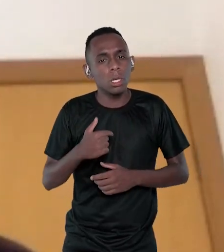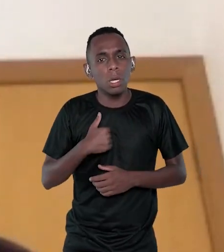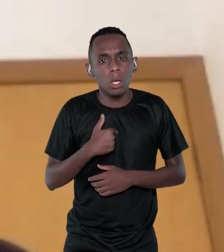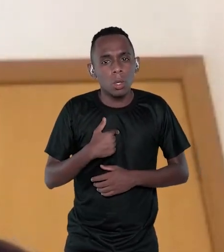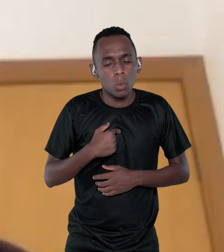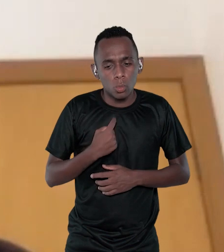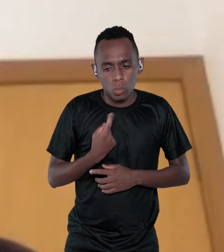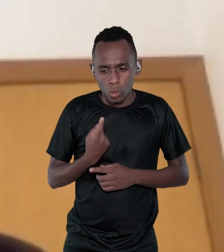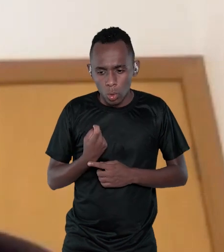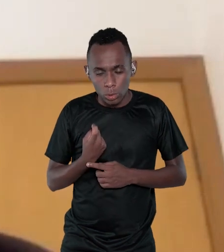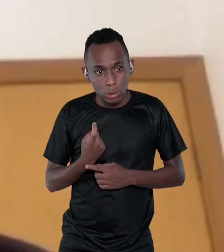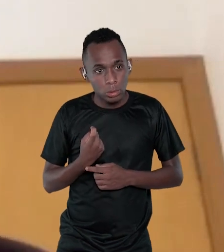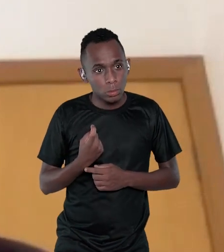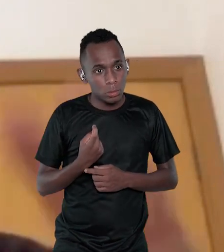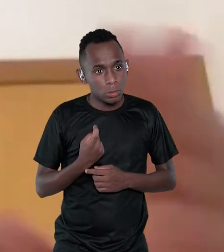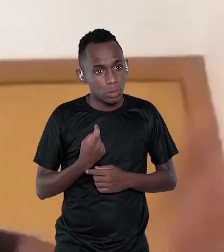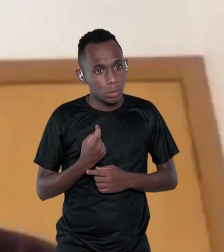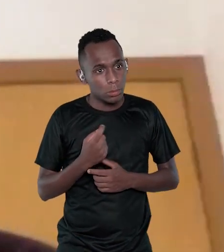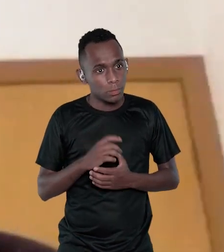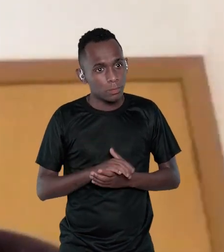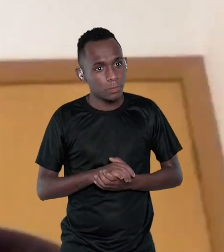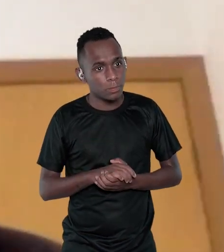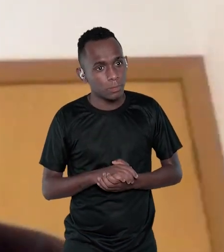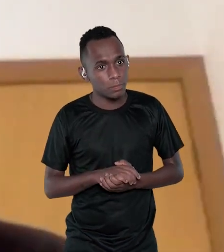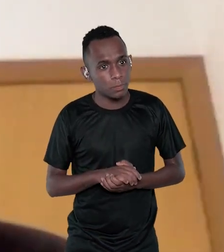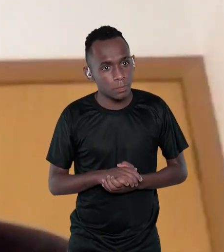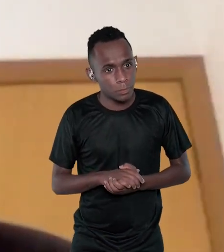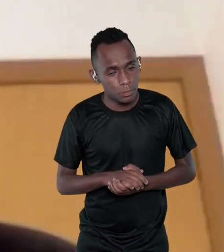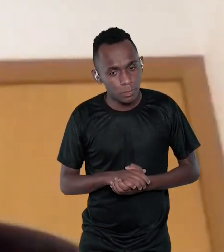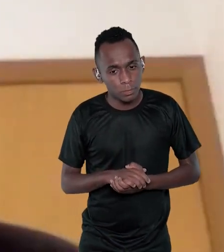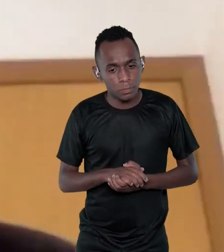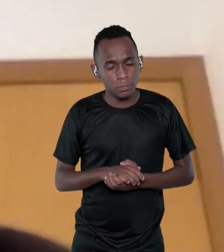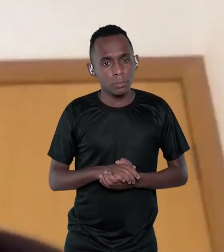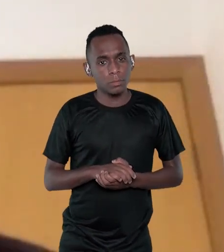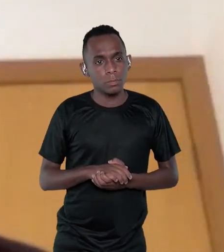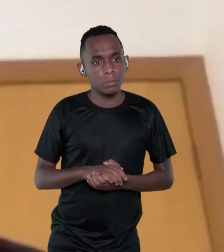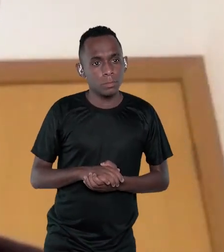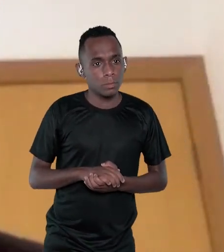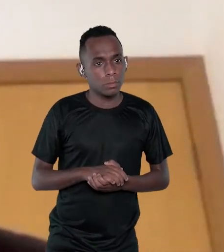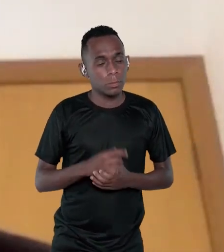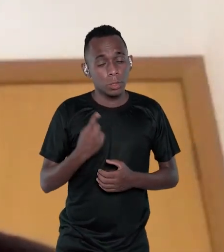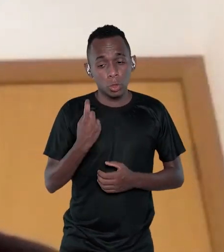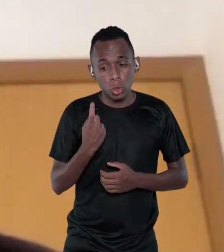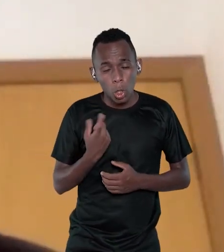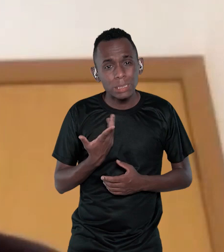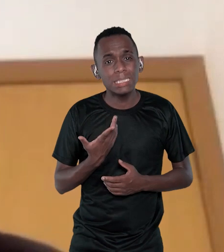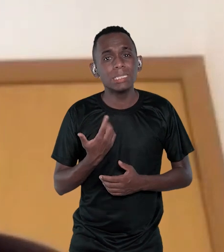de madrugada. Eu gosto da noite, tudo. Eu estava sozinho